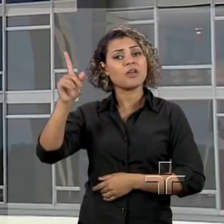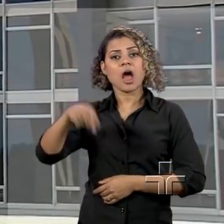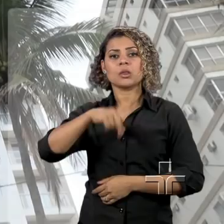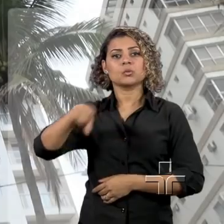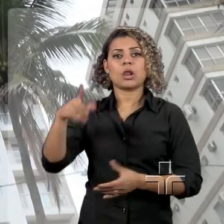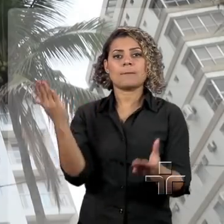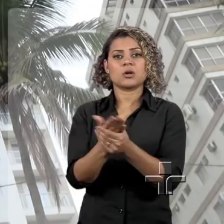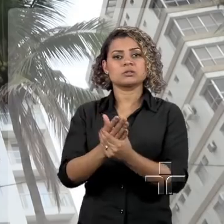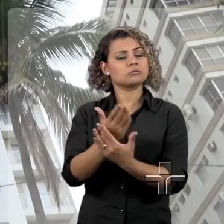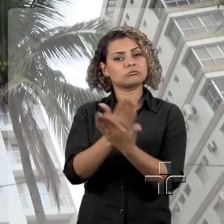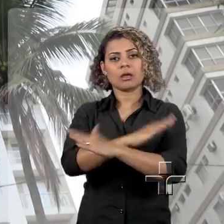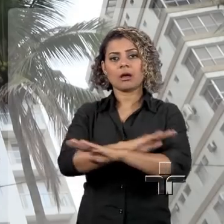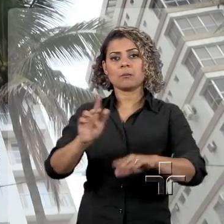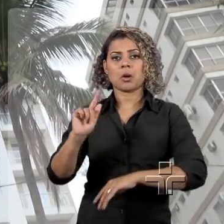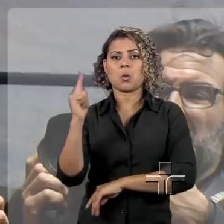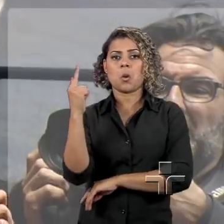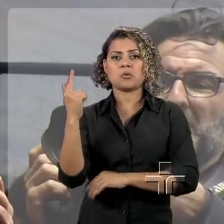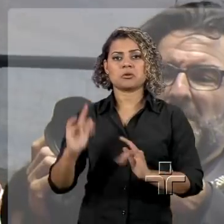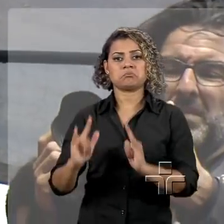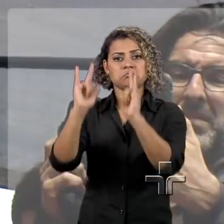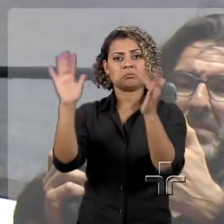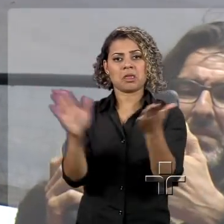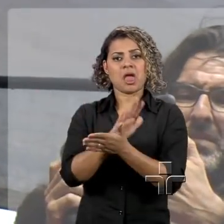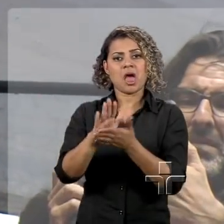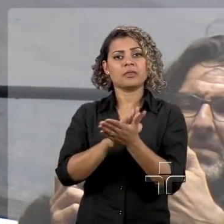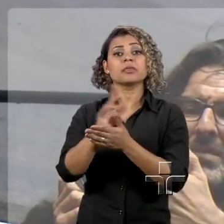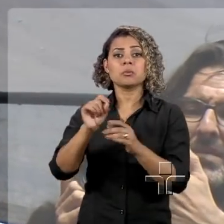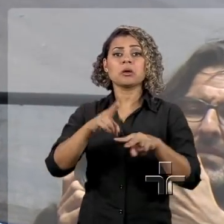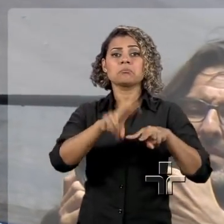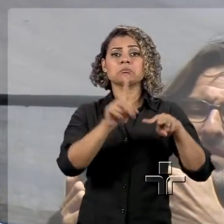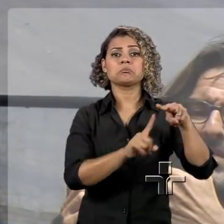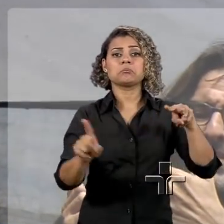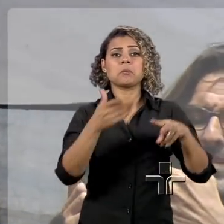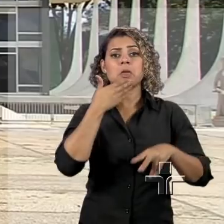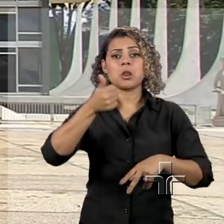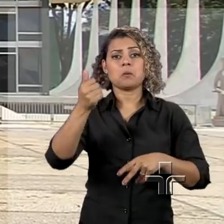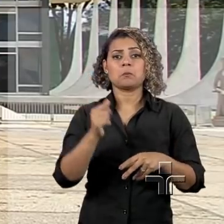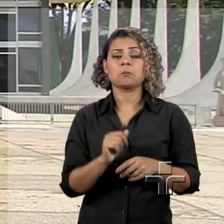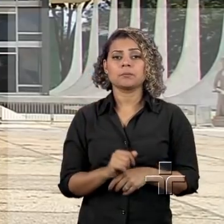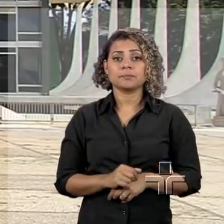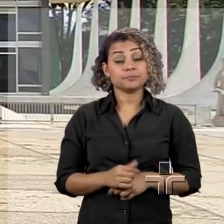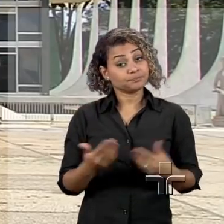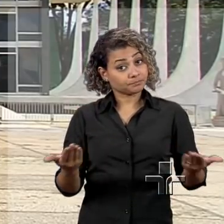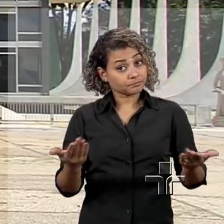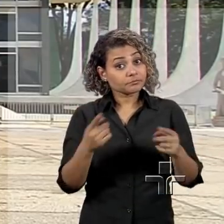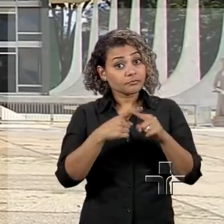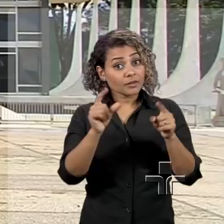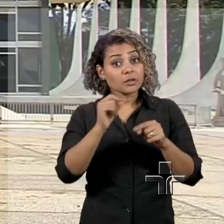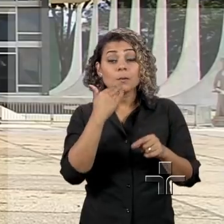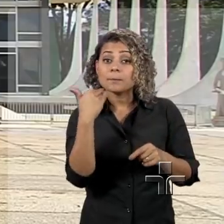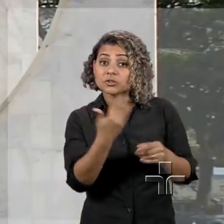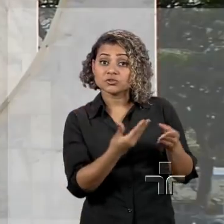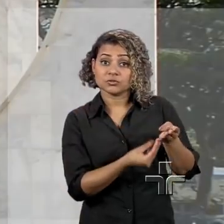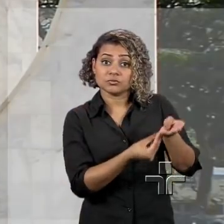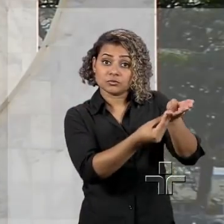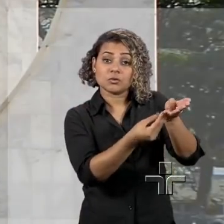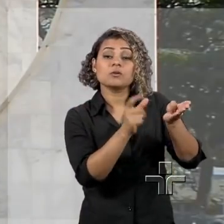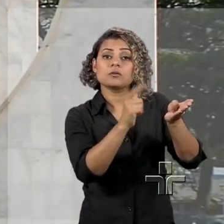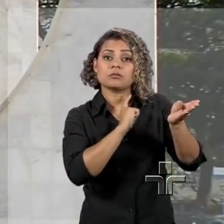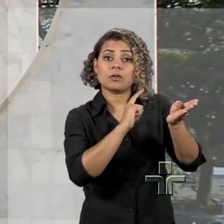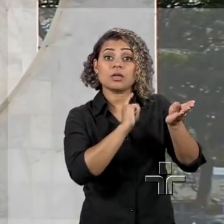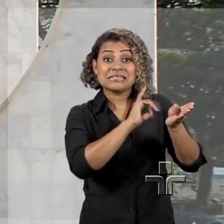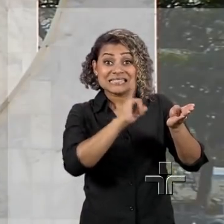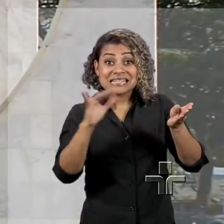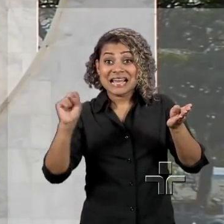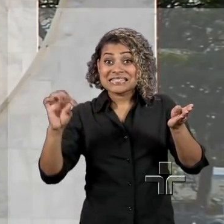do processo do triplex do Guarujá e conceda a liberdade a Lula. O pedido tem caráter liminar e, se for